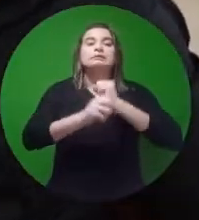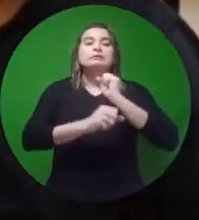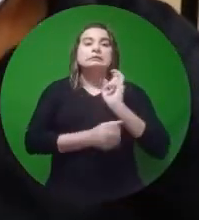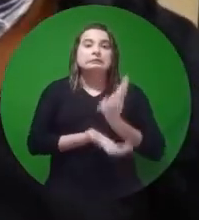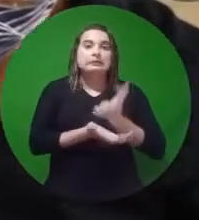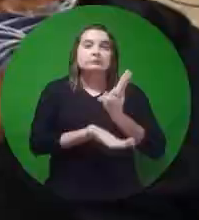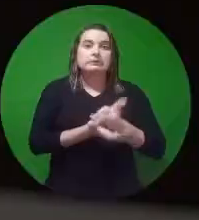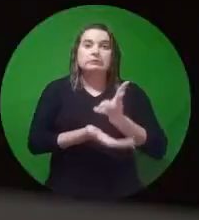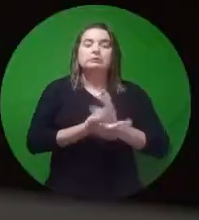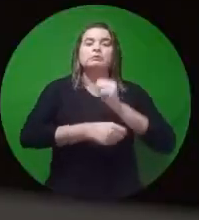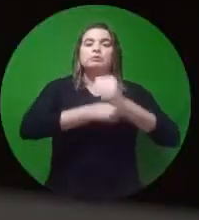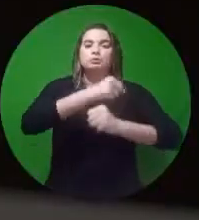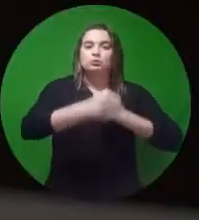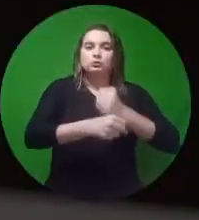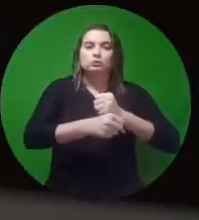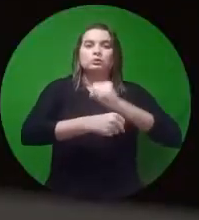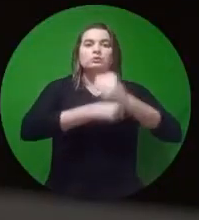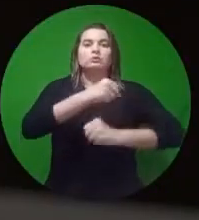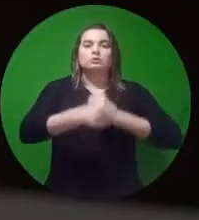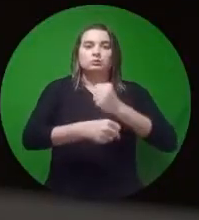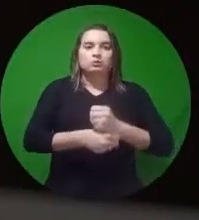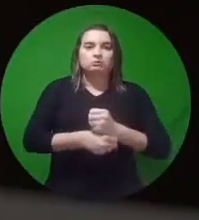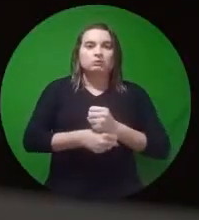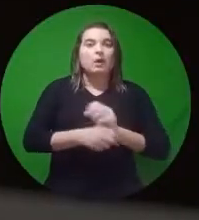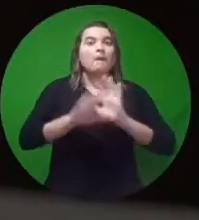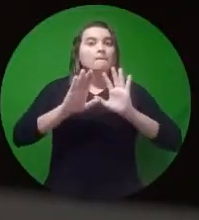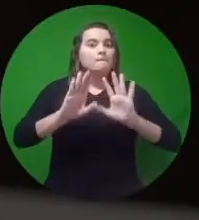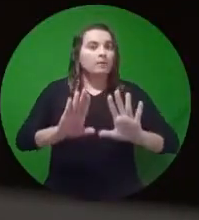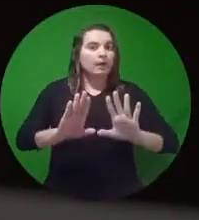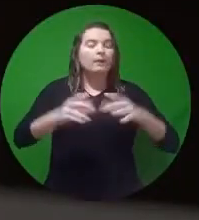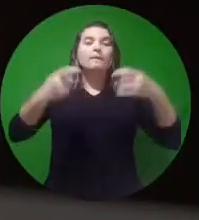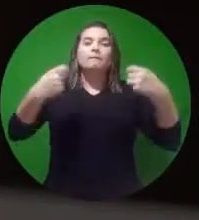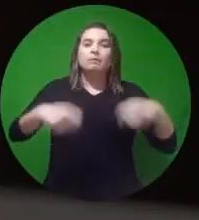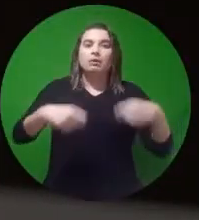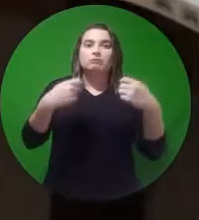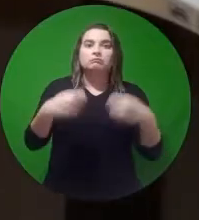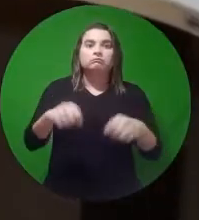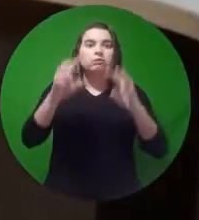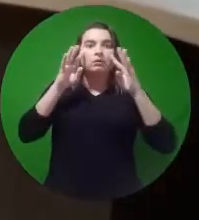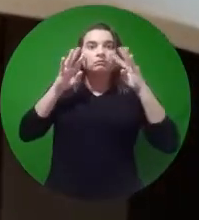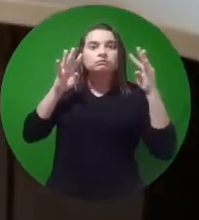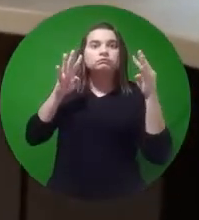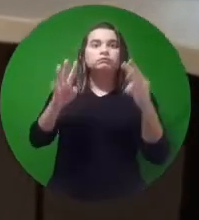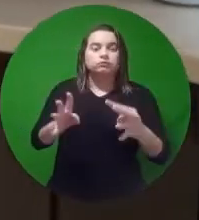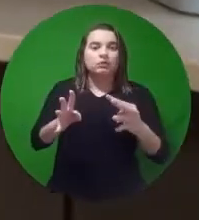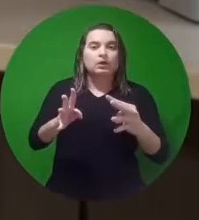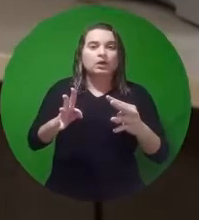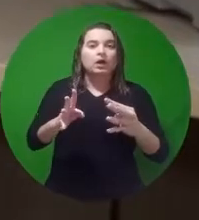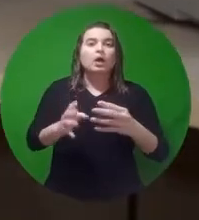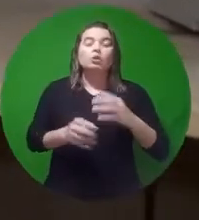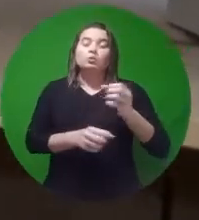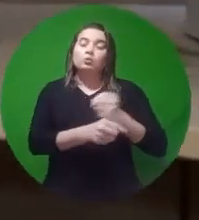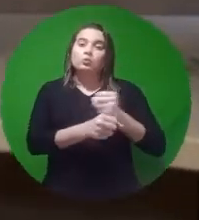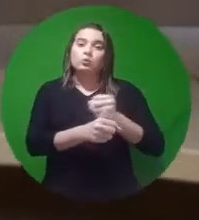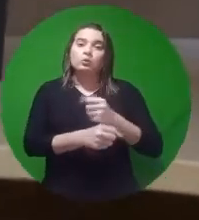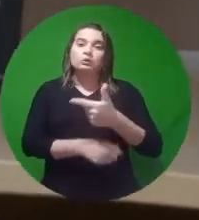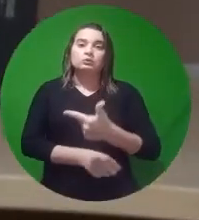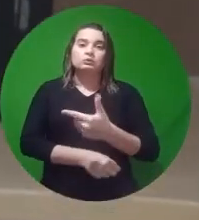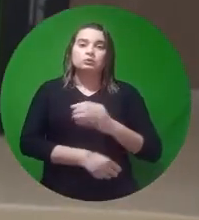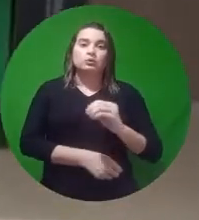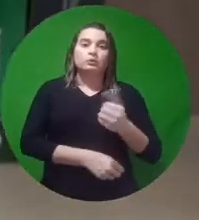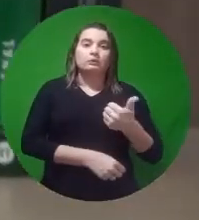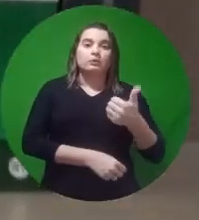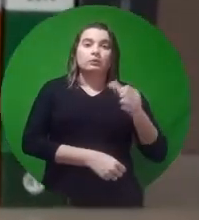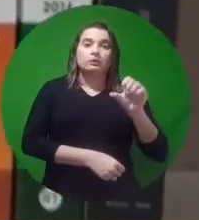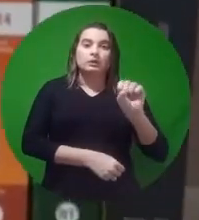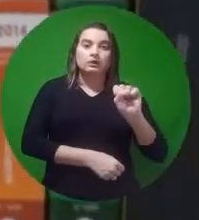sofrer punição. Em 2018, o Tribunal Superior Eleitoral decidiu que a janela partidária vale somente